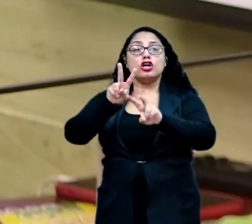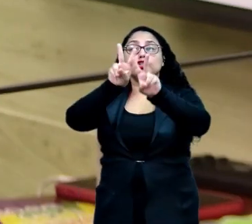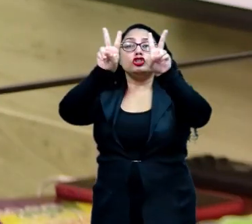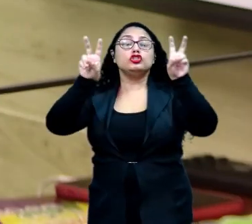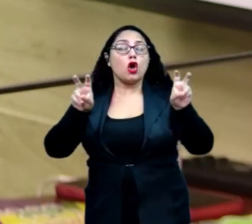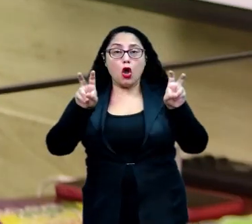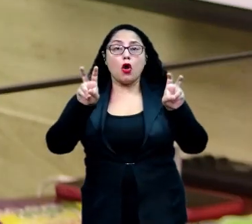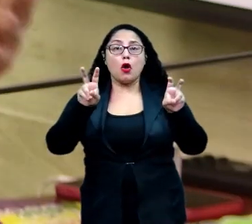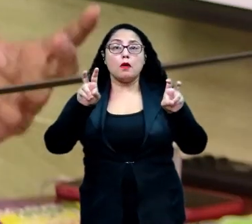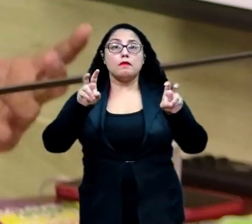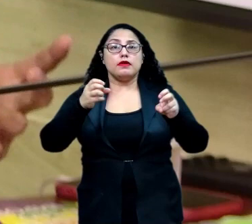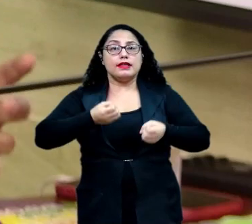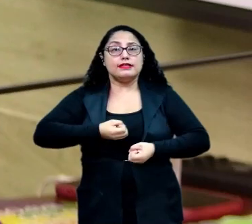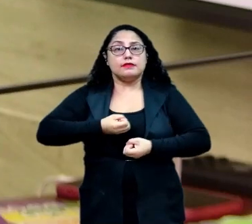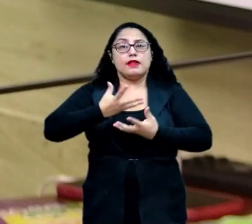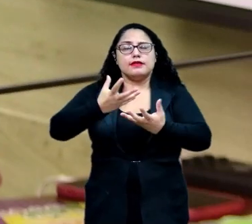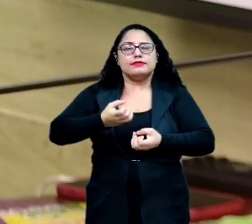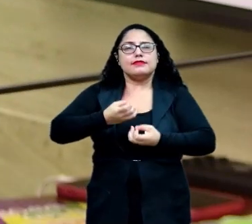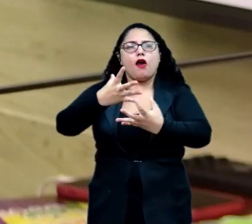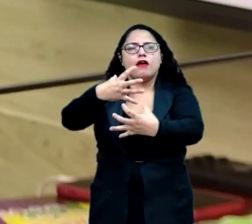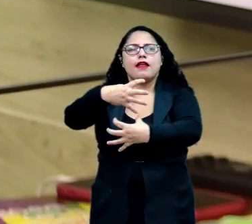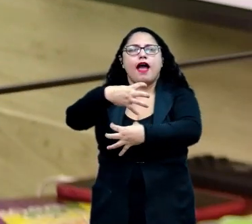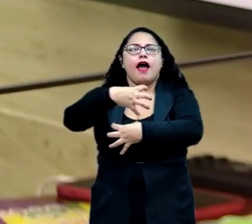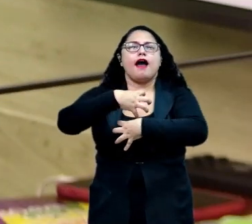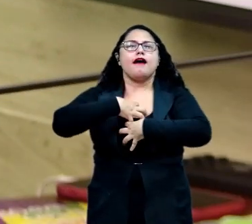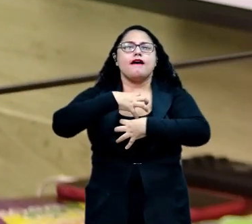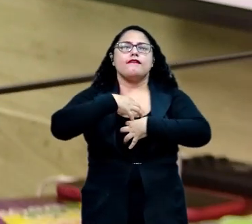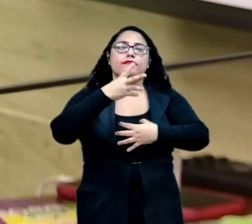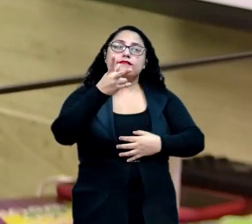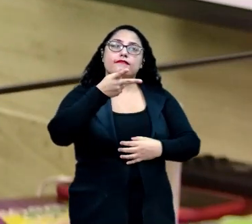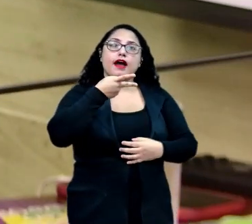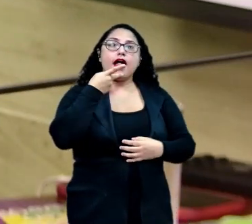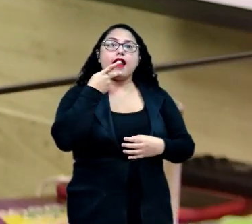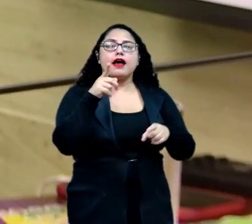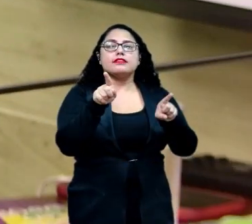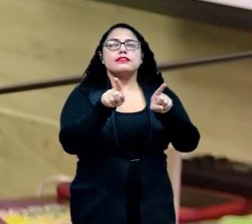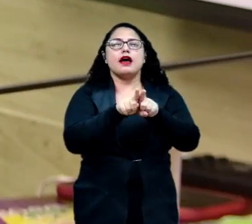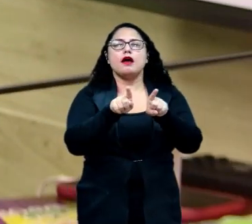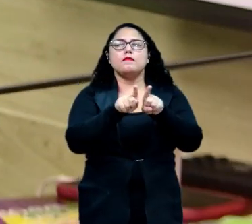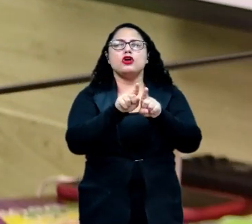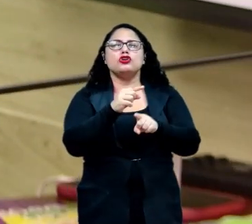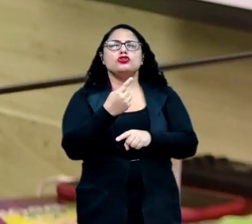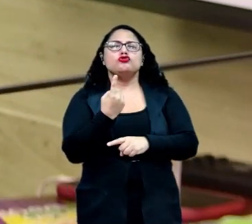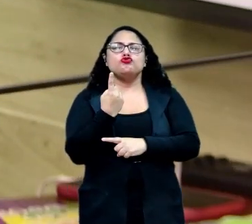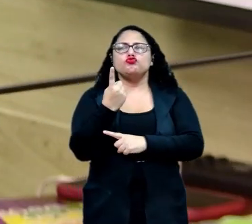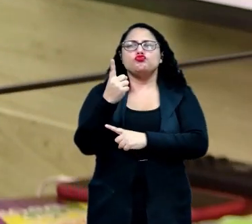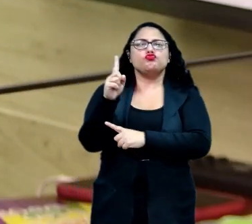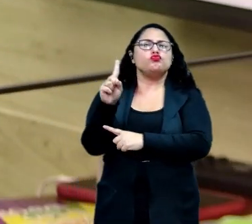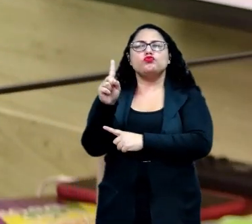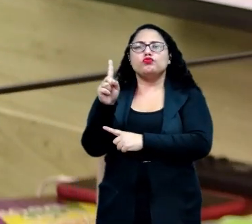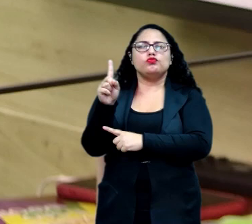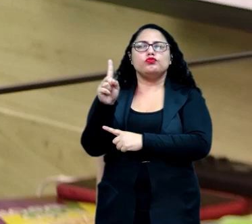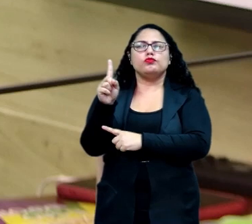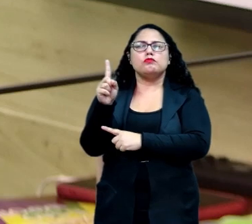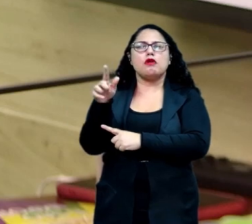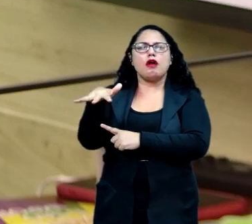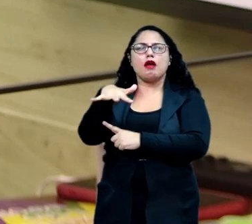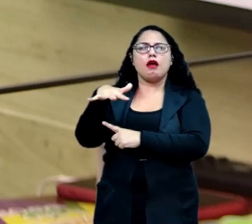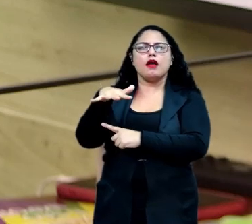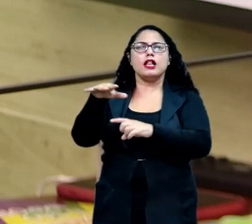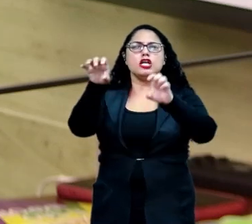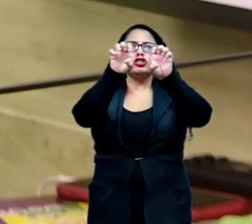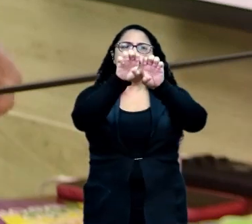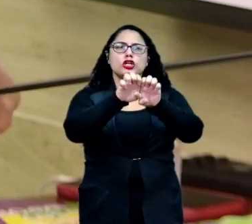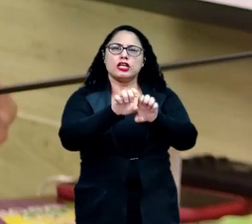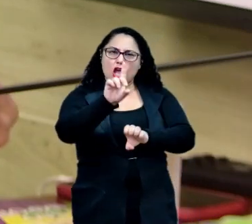as nossas expressões de afeto, falar de uma questão tão estruturante